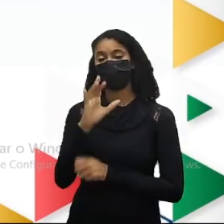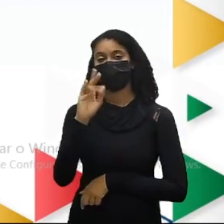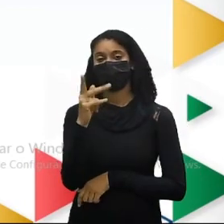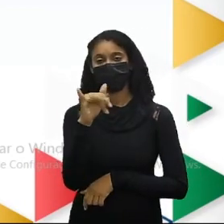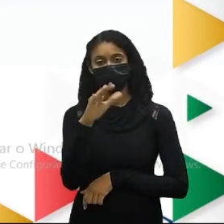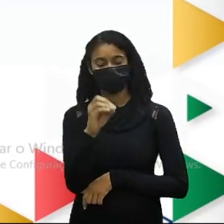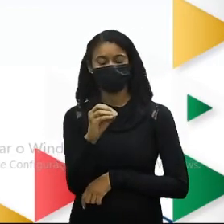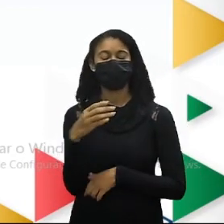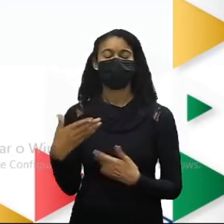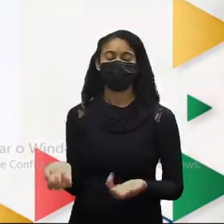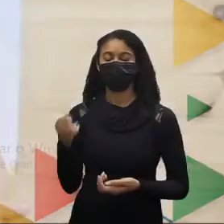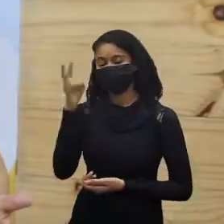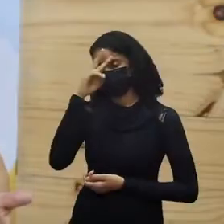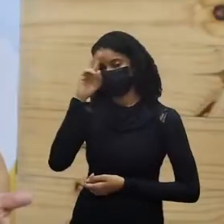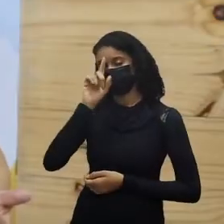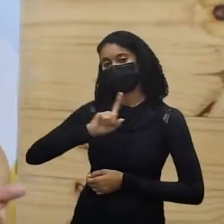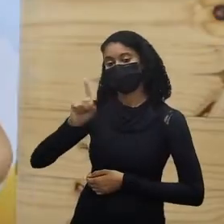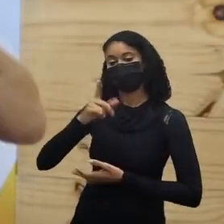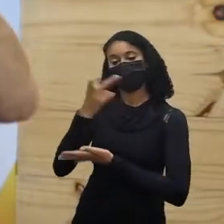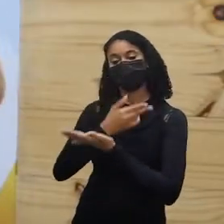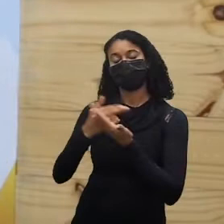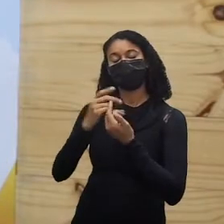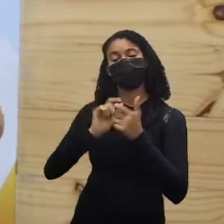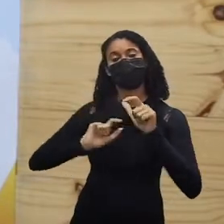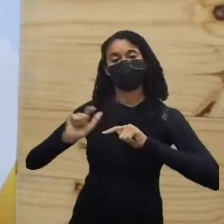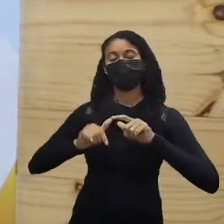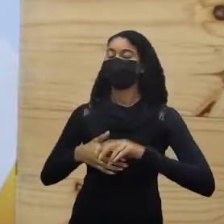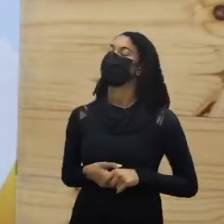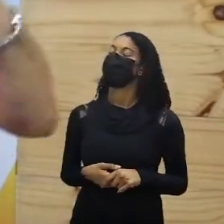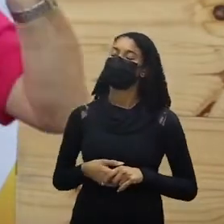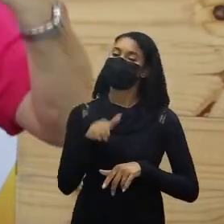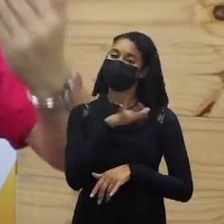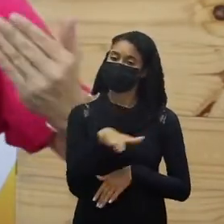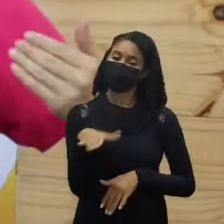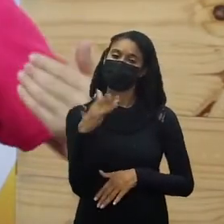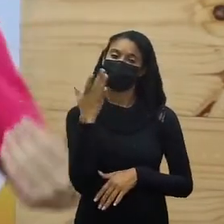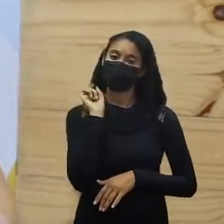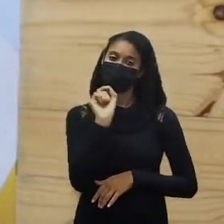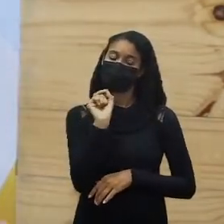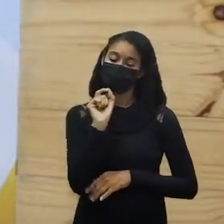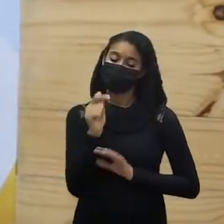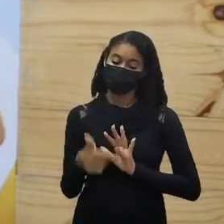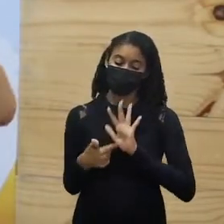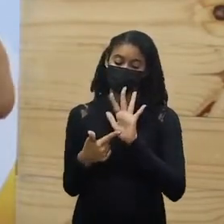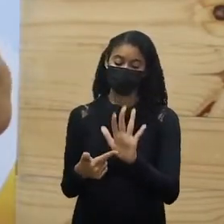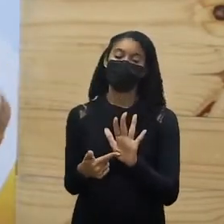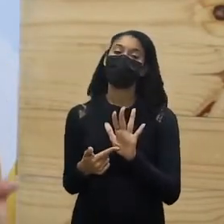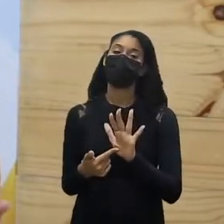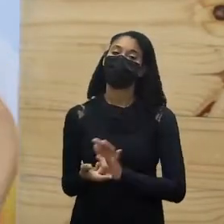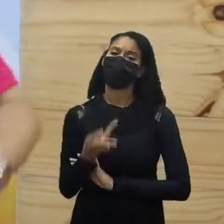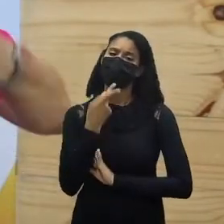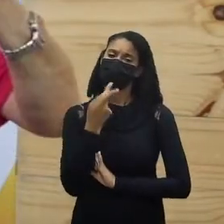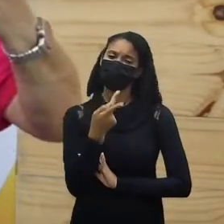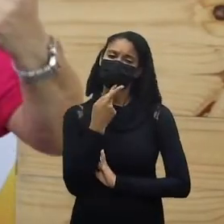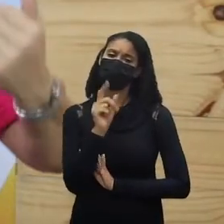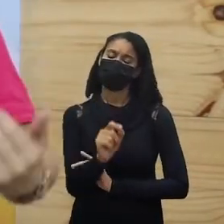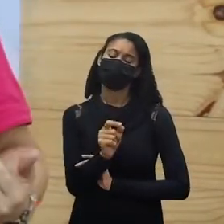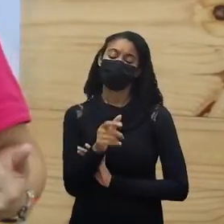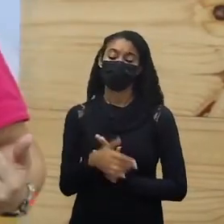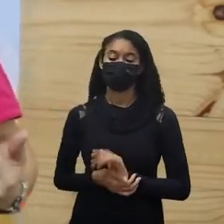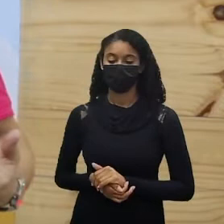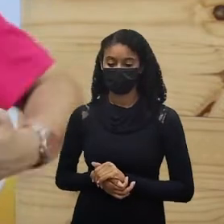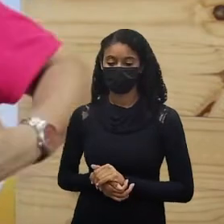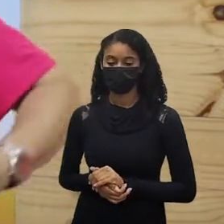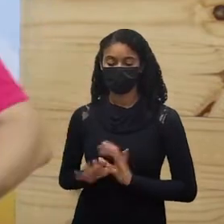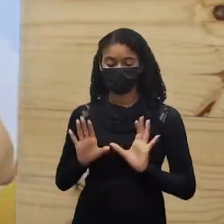isso é um trabalho artístico. Justamente Chico Bento está representando a fala de uma